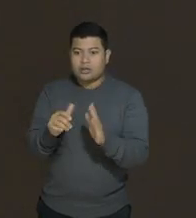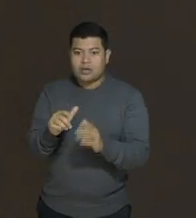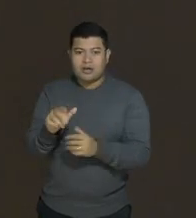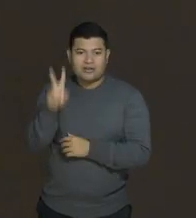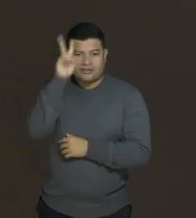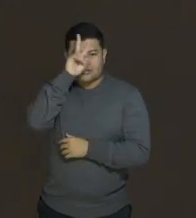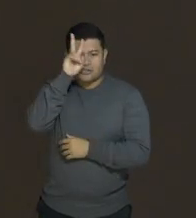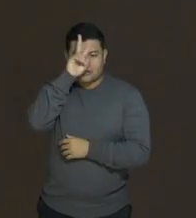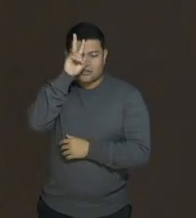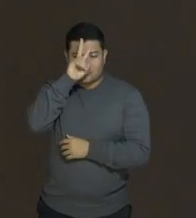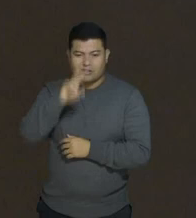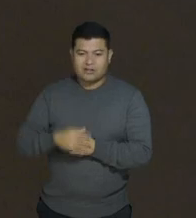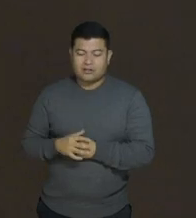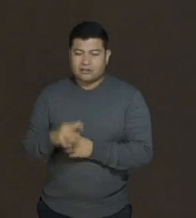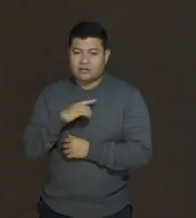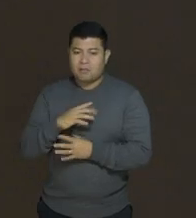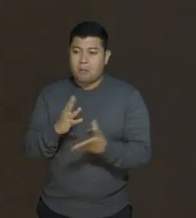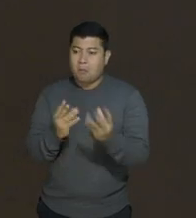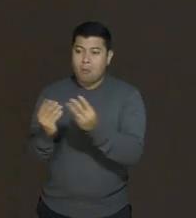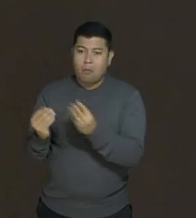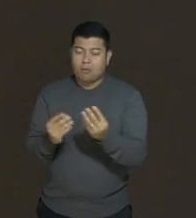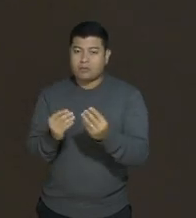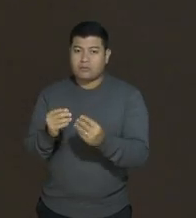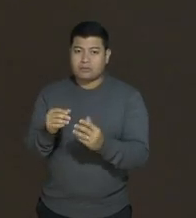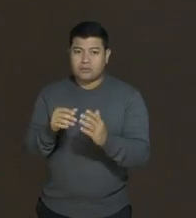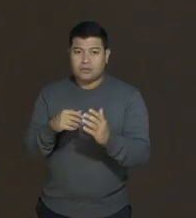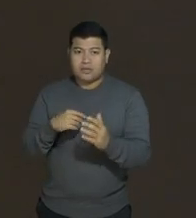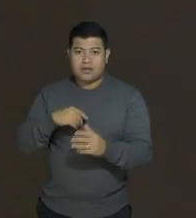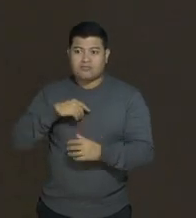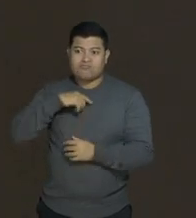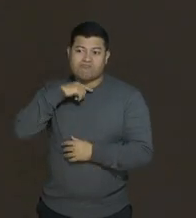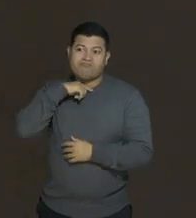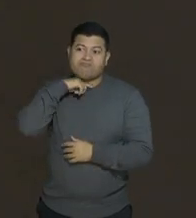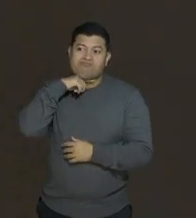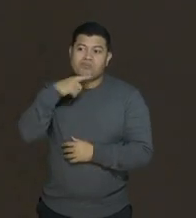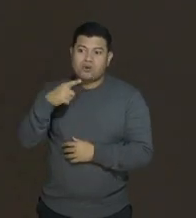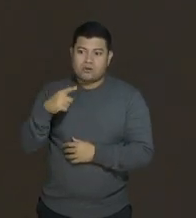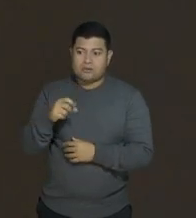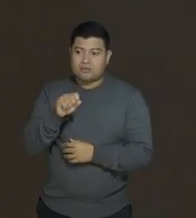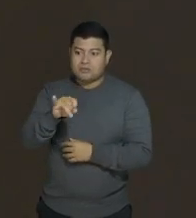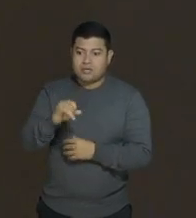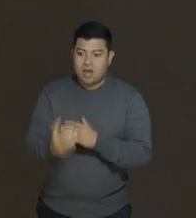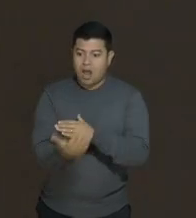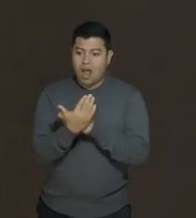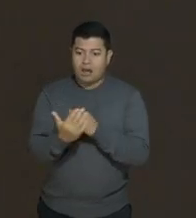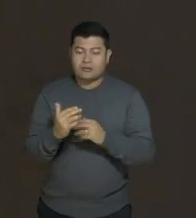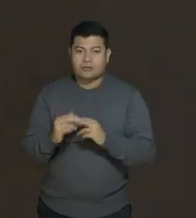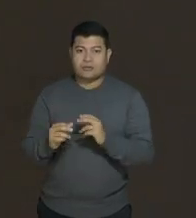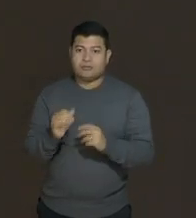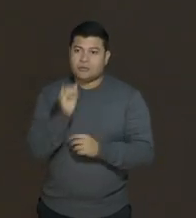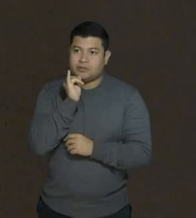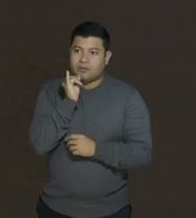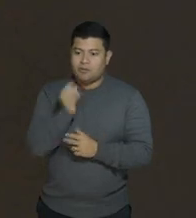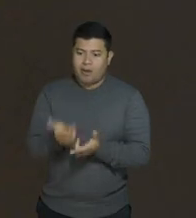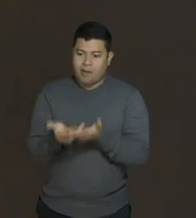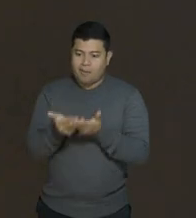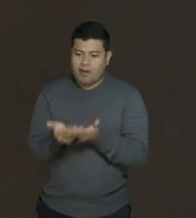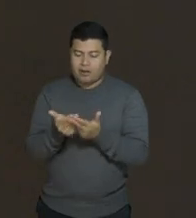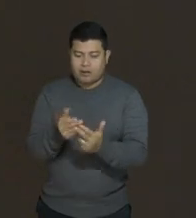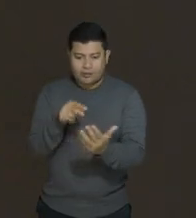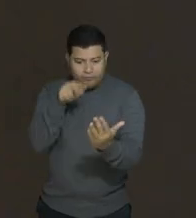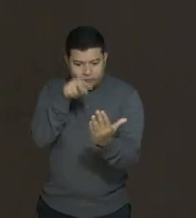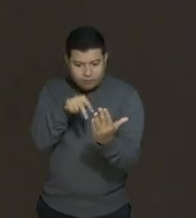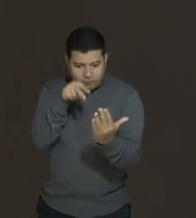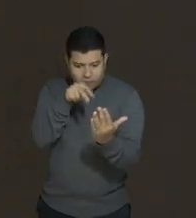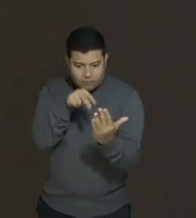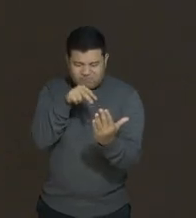que tem muito tempo que não é ativo, eles não gostam. Eles não têm paciência de ficar com foco ali